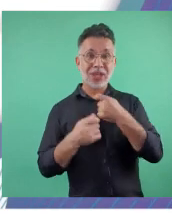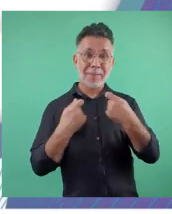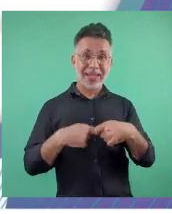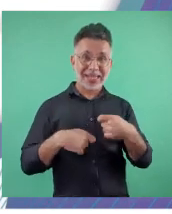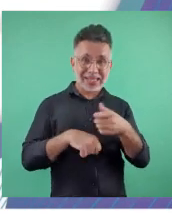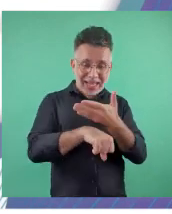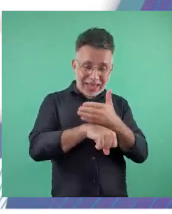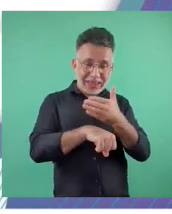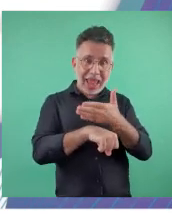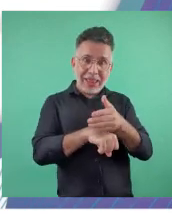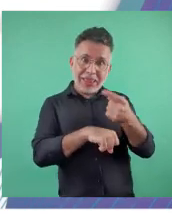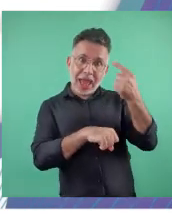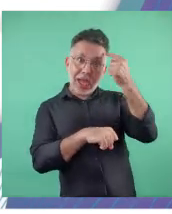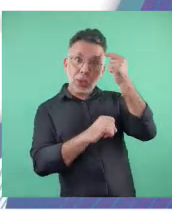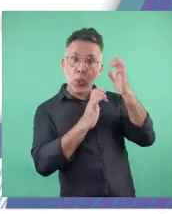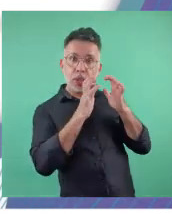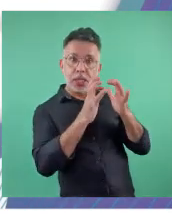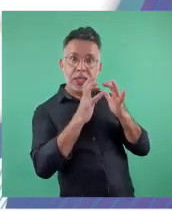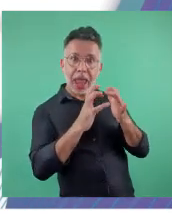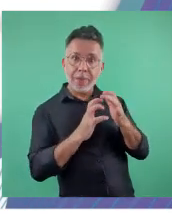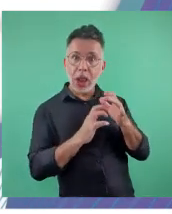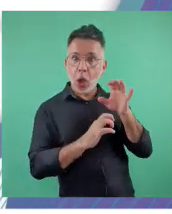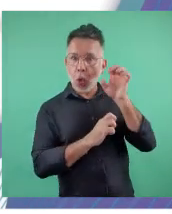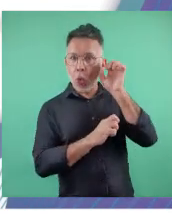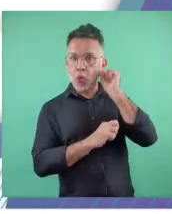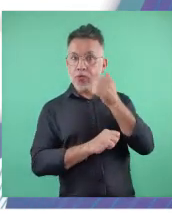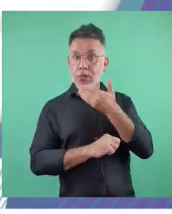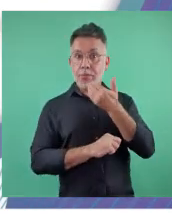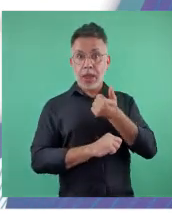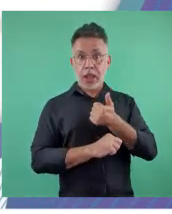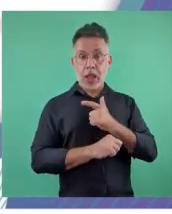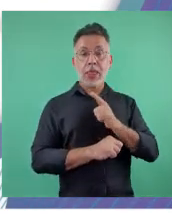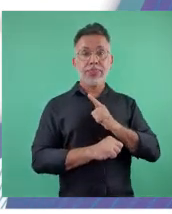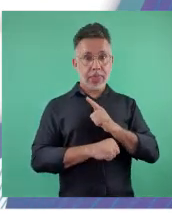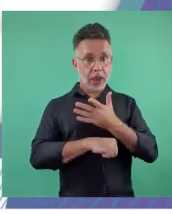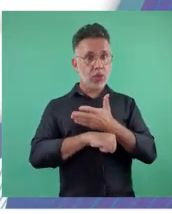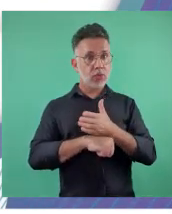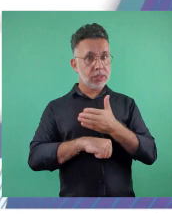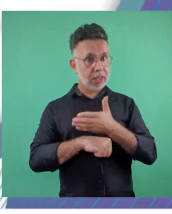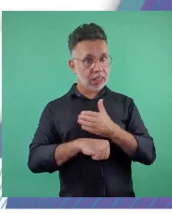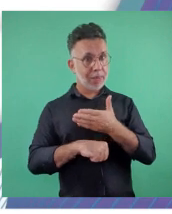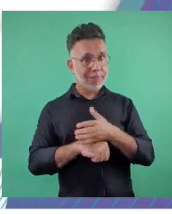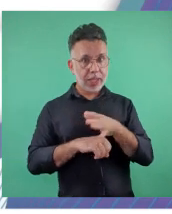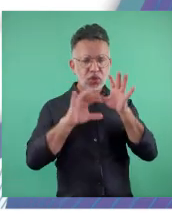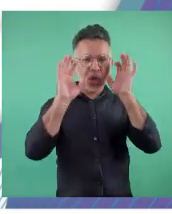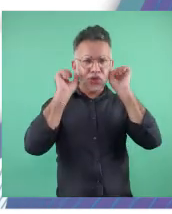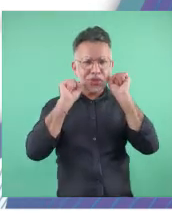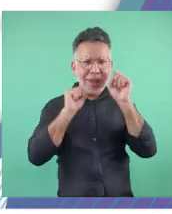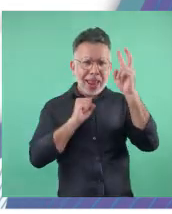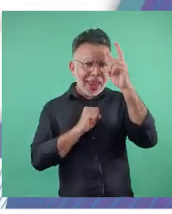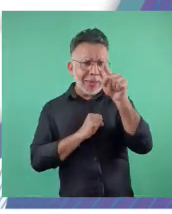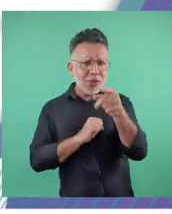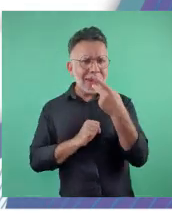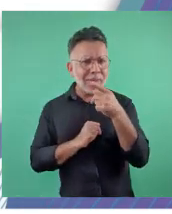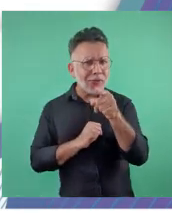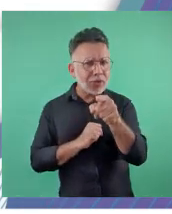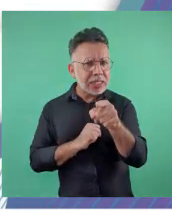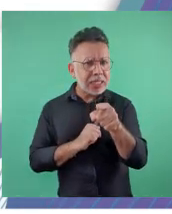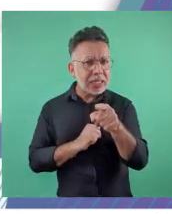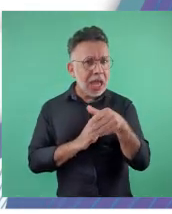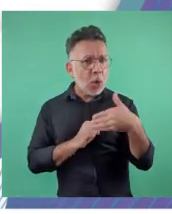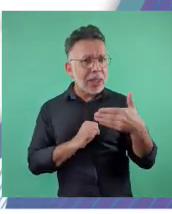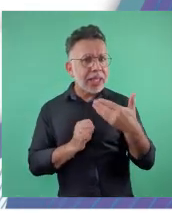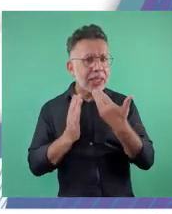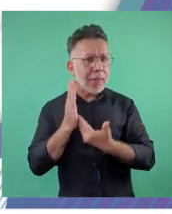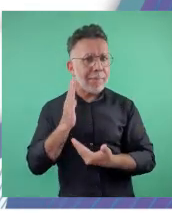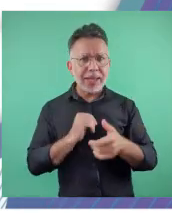E quando a gente precisa treinar o cérebro a escutar melhor, existem os treinamentos auditivos.